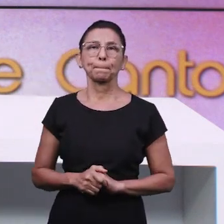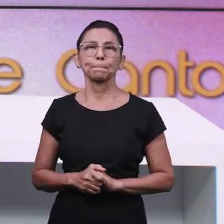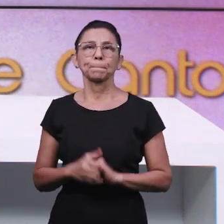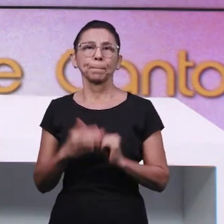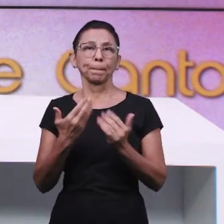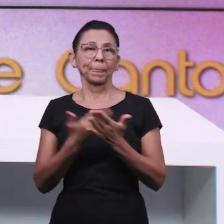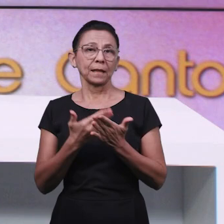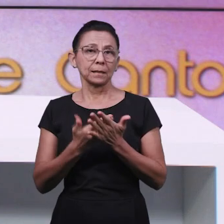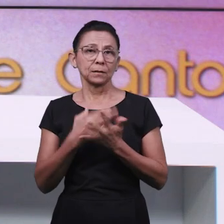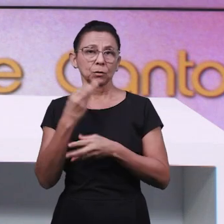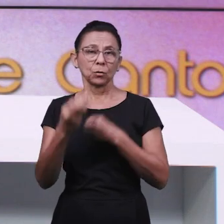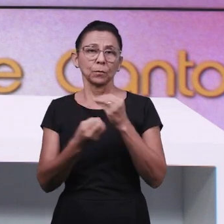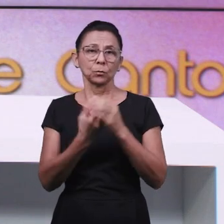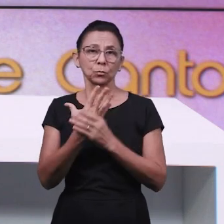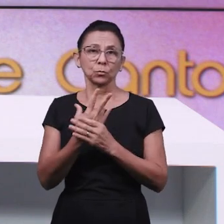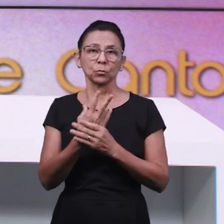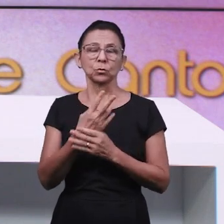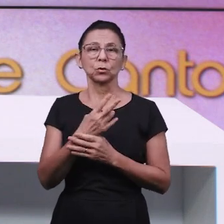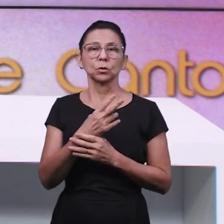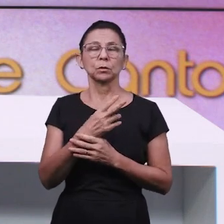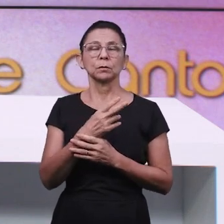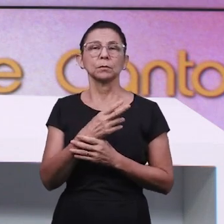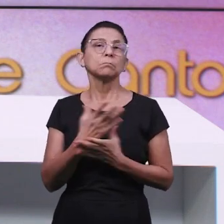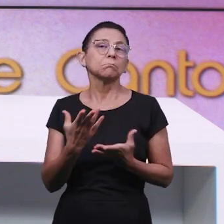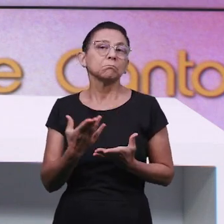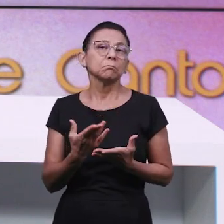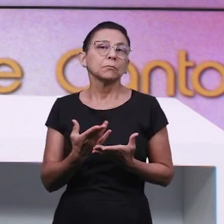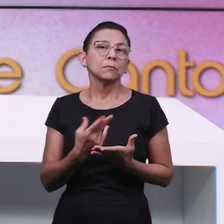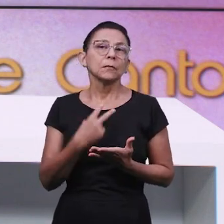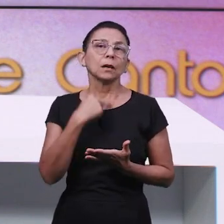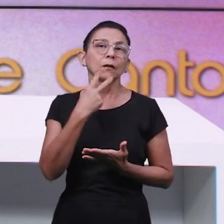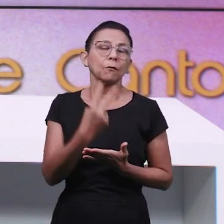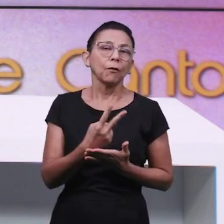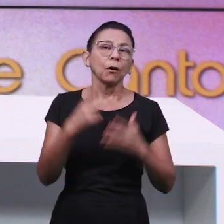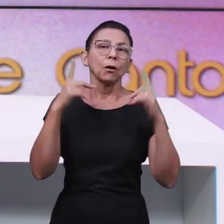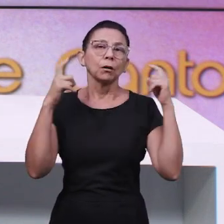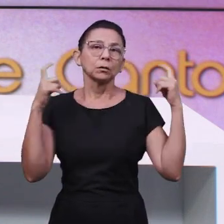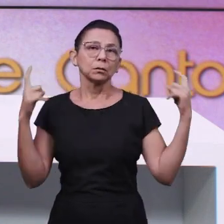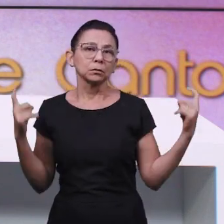sobre a produção do nosso som, hoje falamos um pouco mais